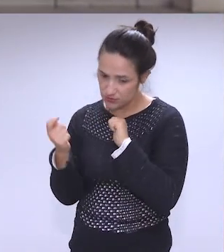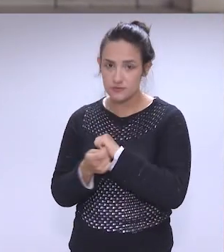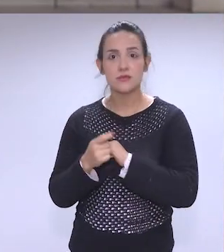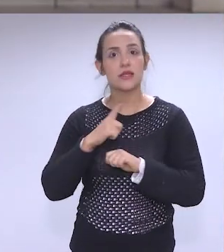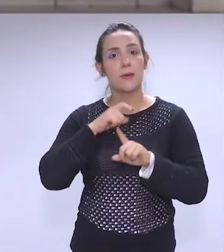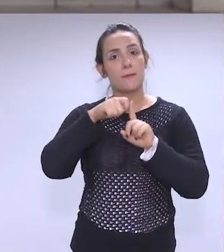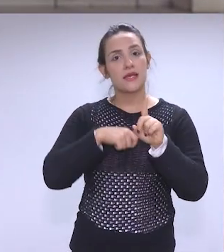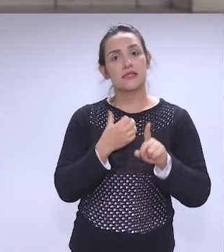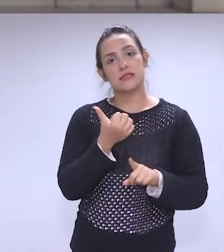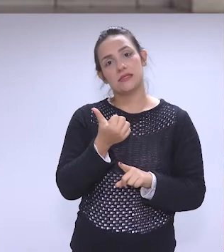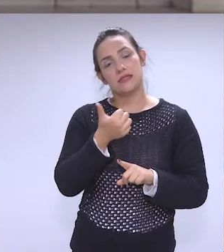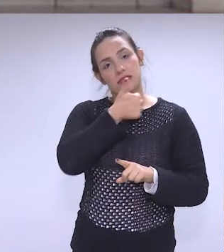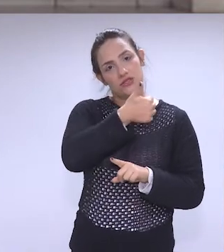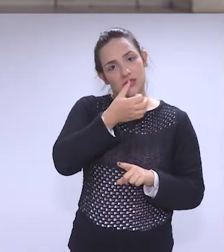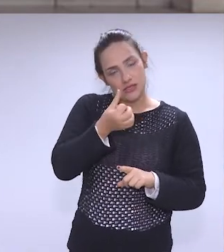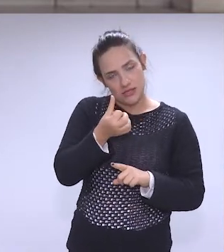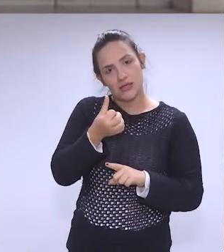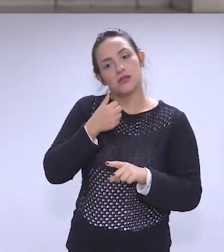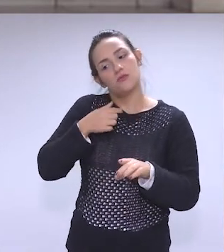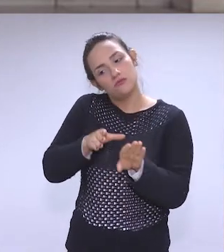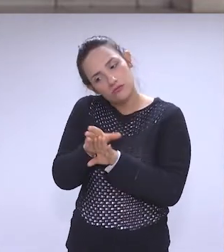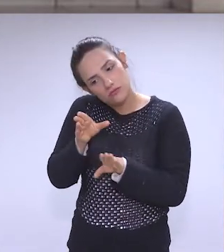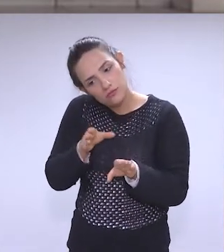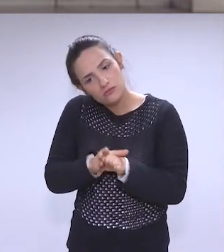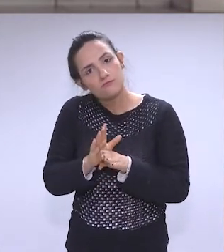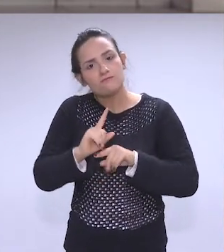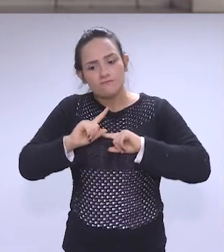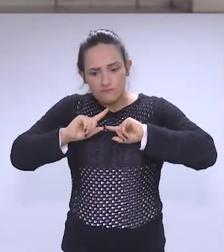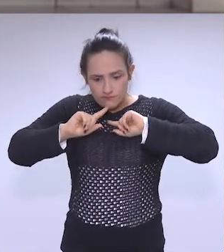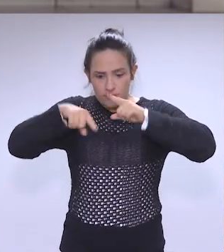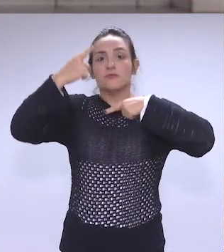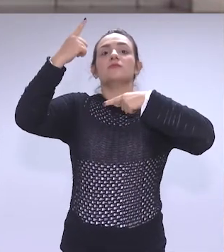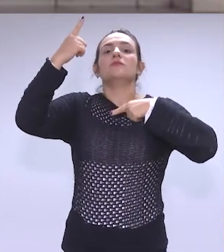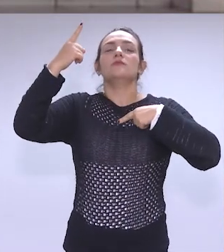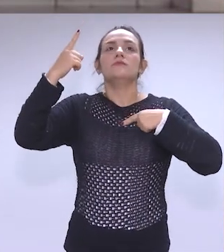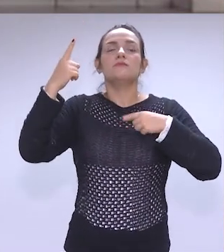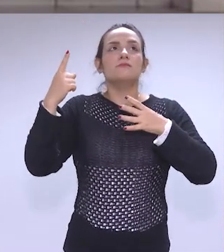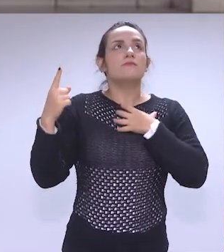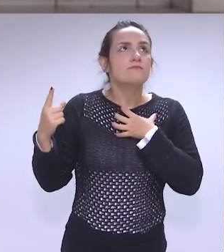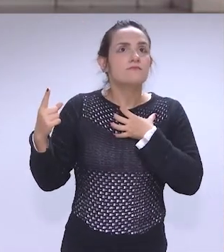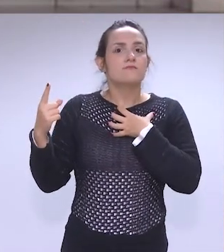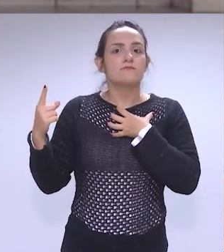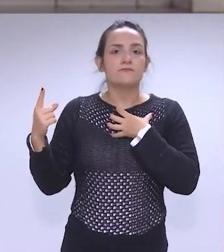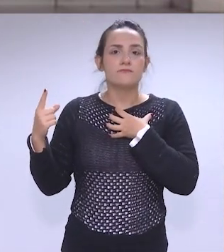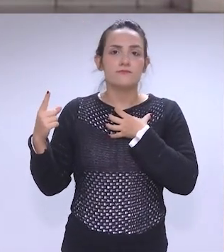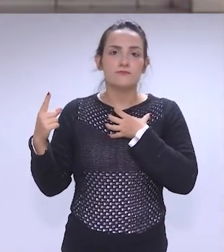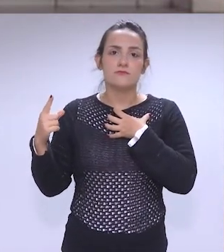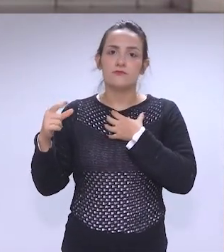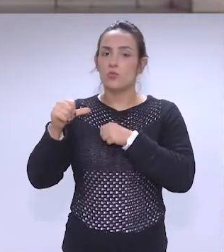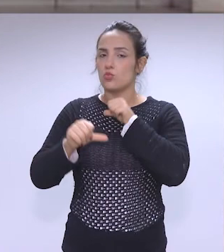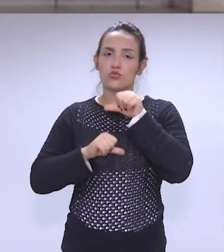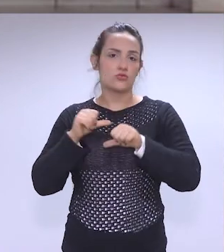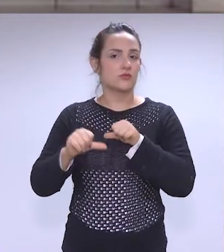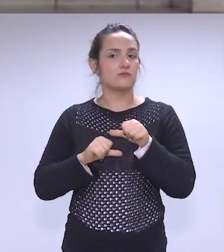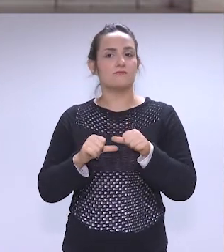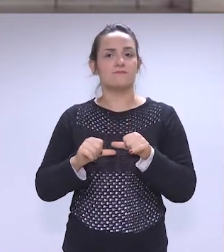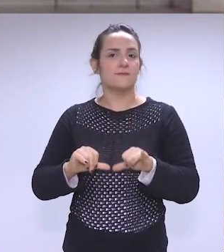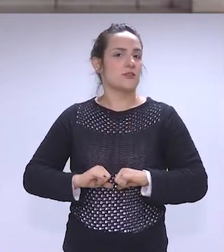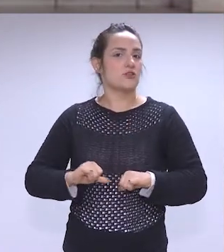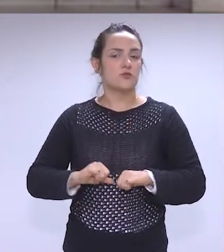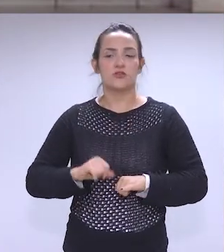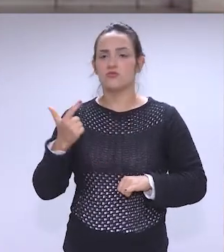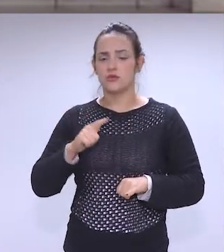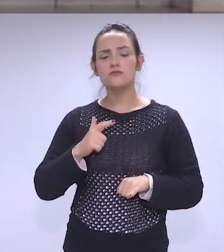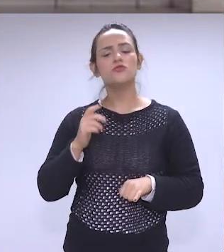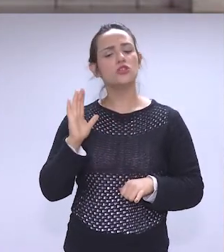16 meses. E aí vem o empoderamento, aí vem a superação. Ele já revisita essa história de dor e sofrimento, já não mais com